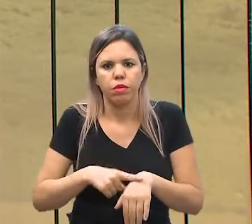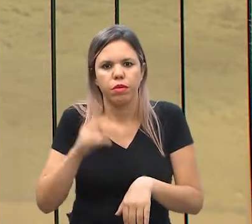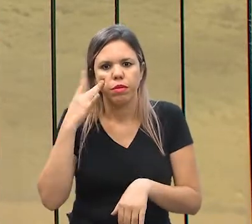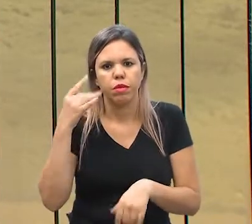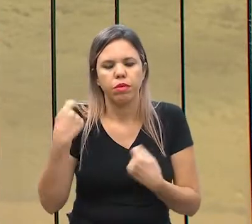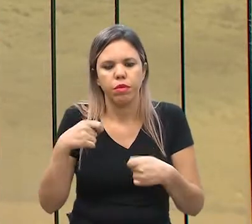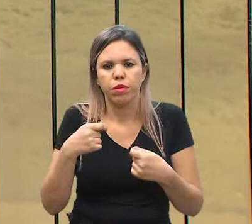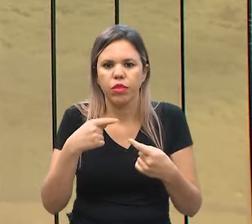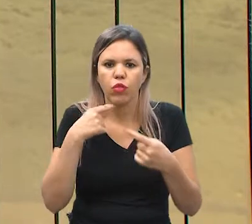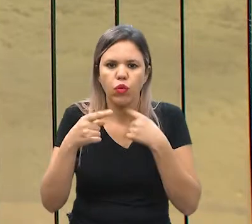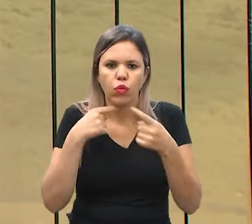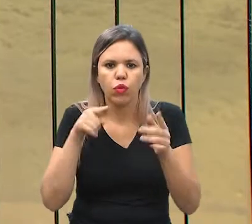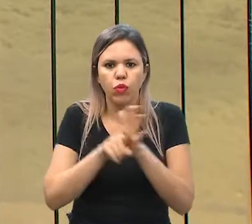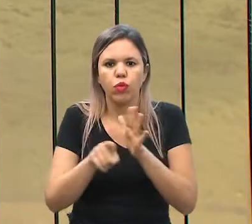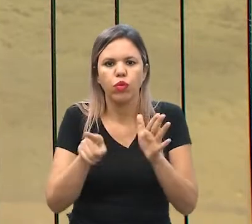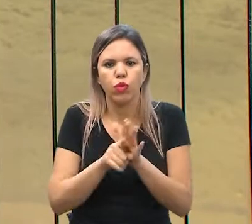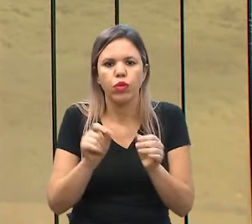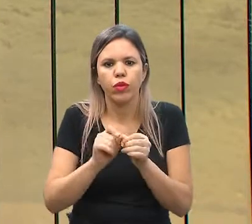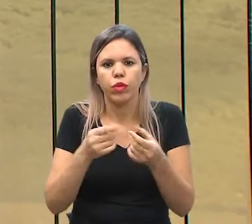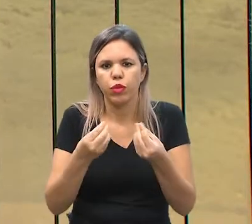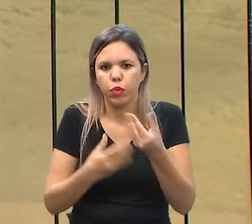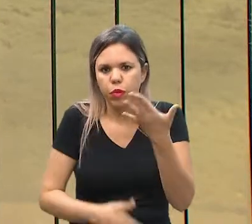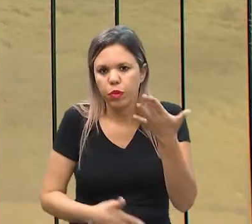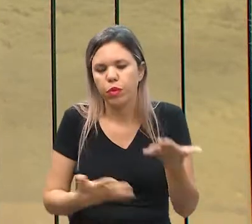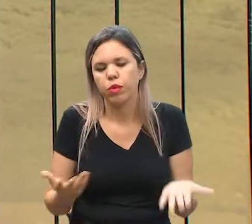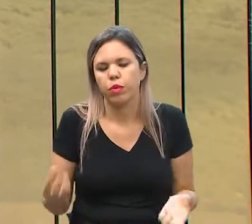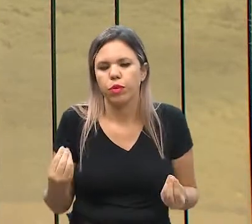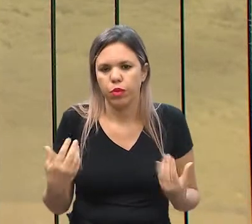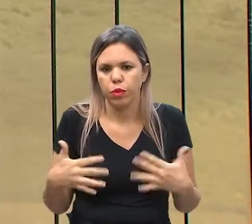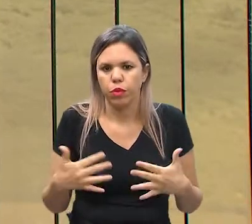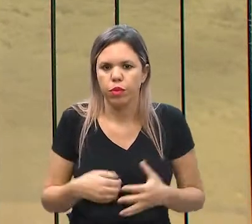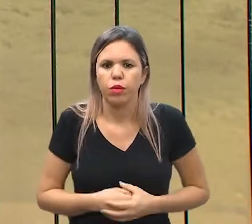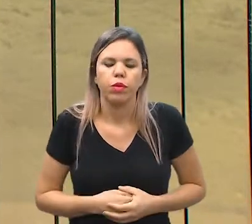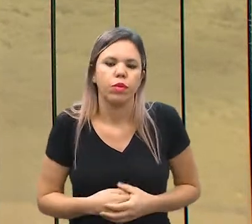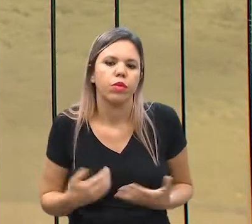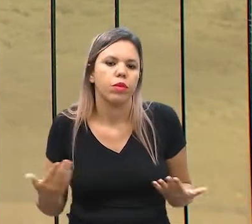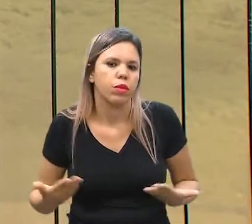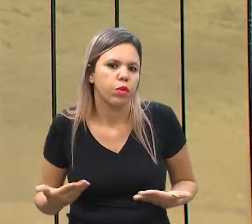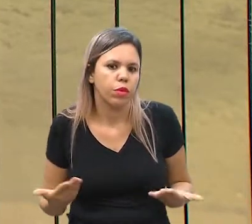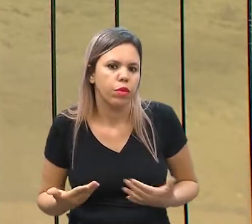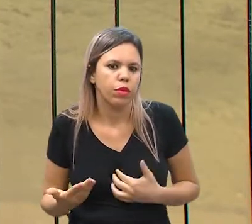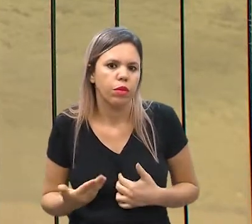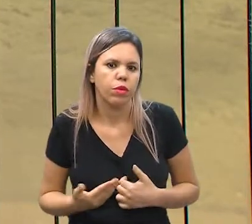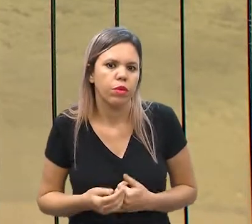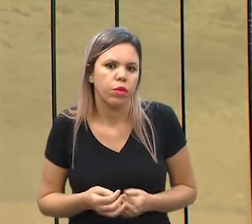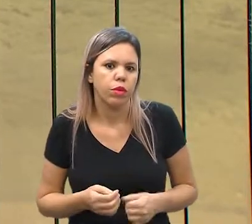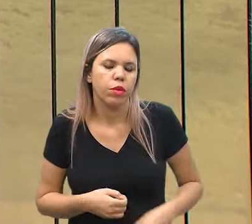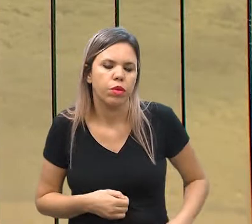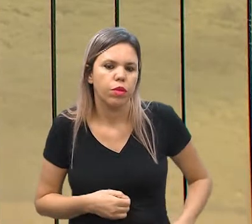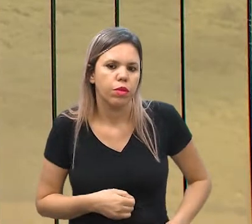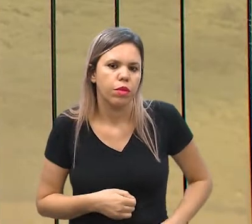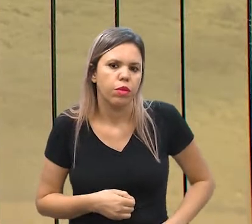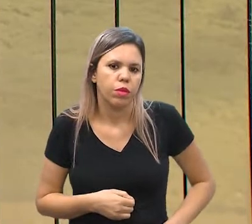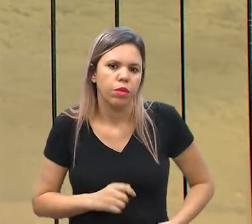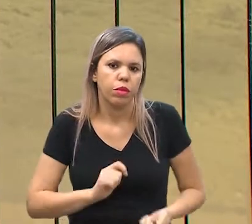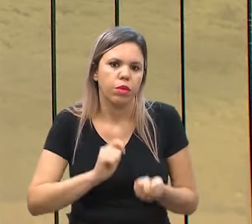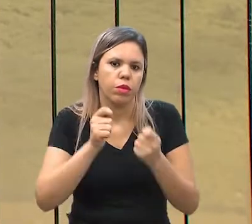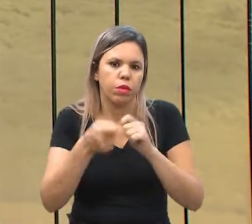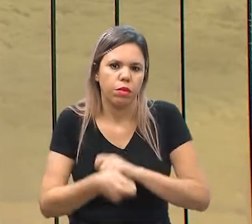eu acho que a gente precisa questionar, e é uma coisa que eu faço muito. Então, agora eu estou, inclusive,